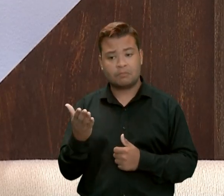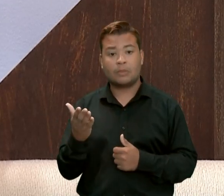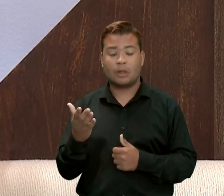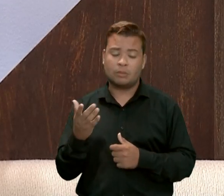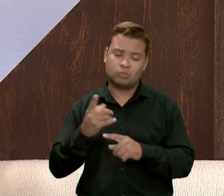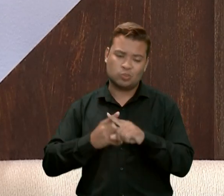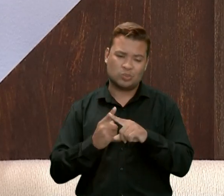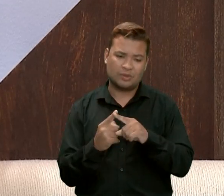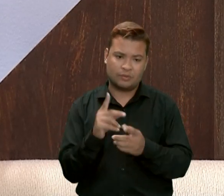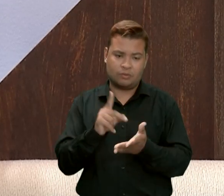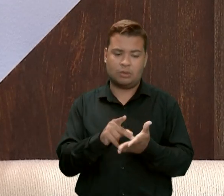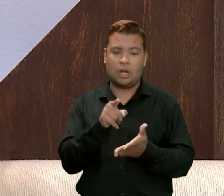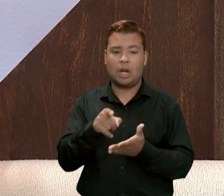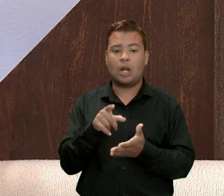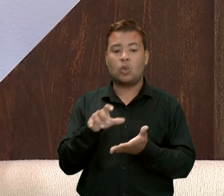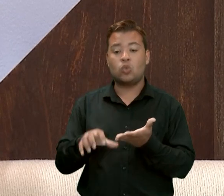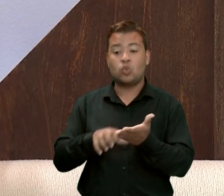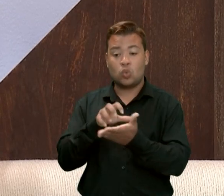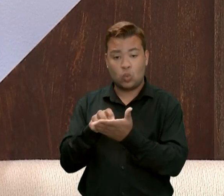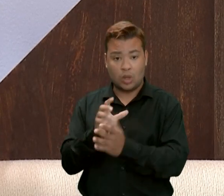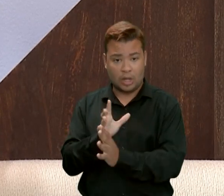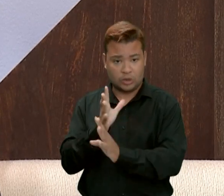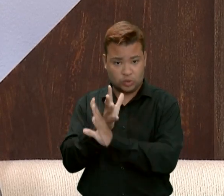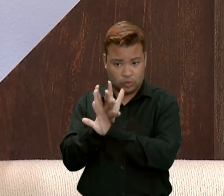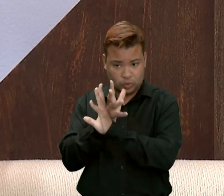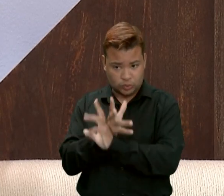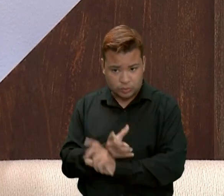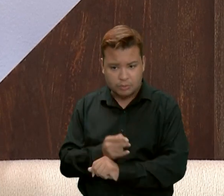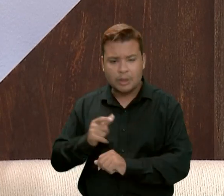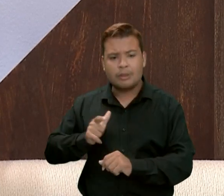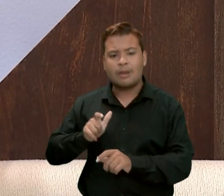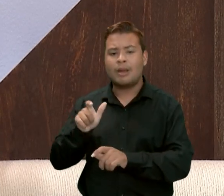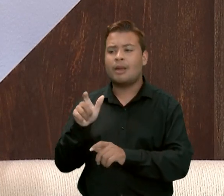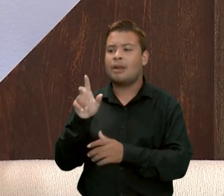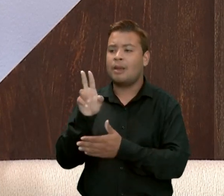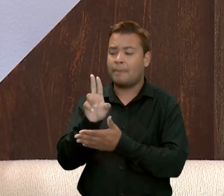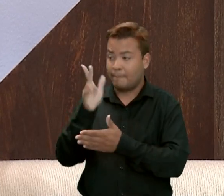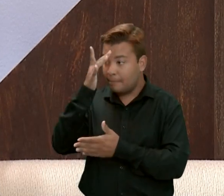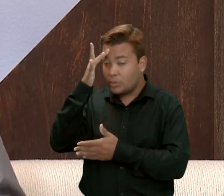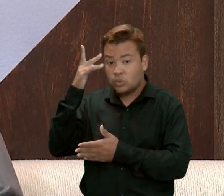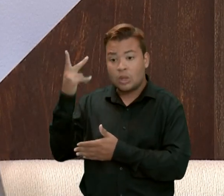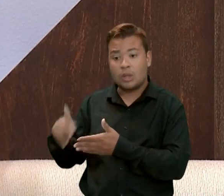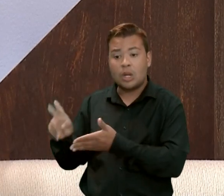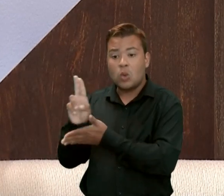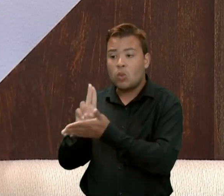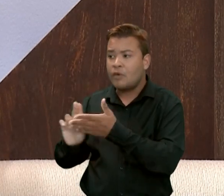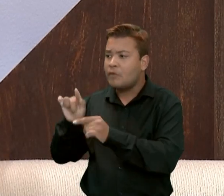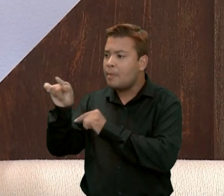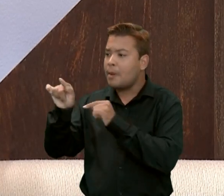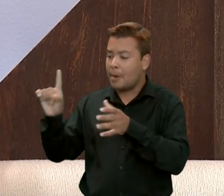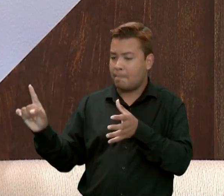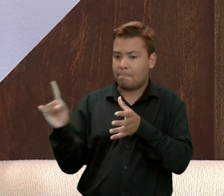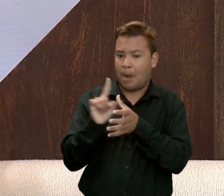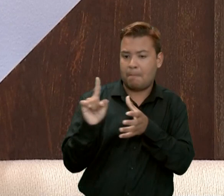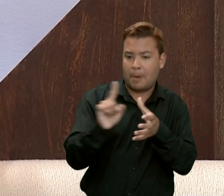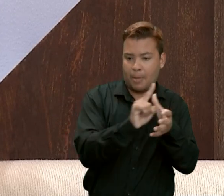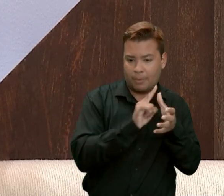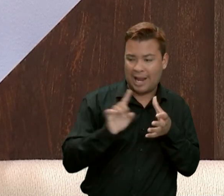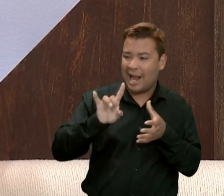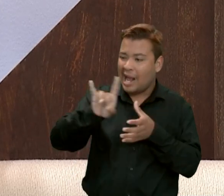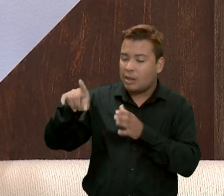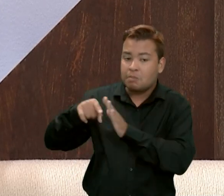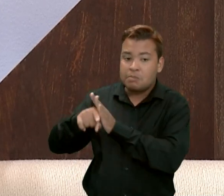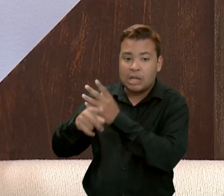núcleo interdisciplinar, ele tem pessoas da universidade inteira pesquisando nele, cada um com pesquisas próprias, e que encontra